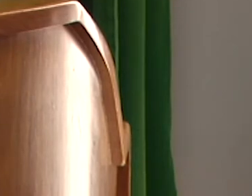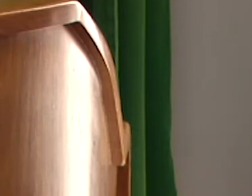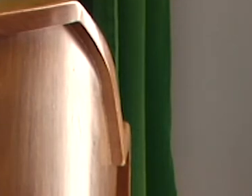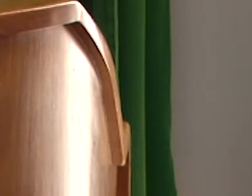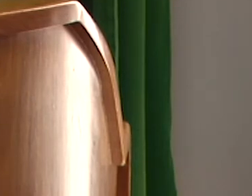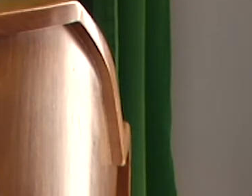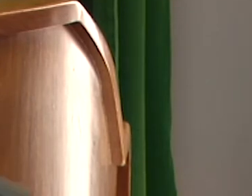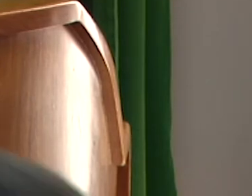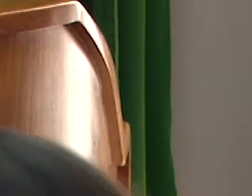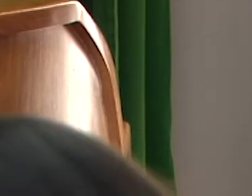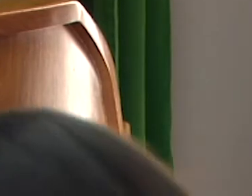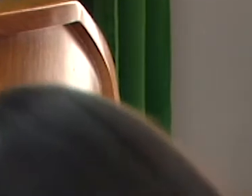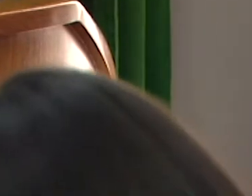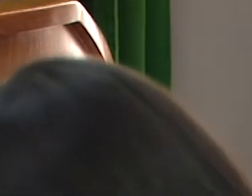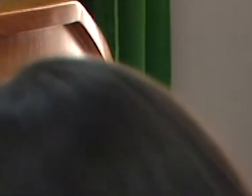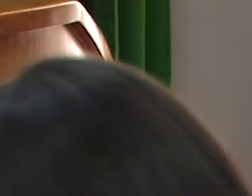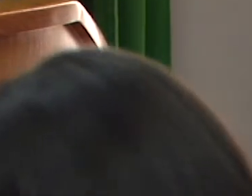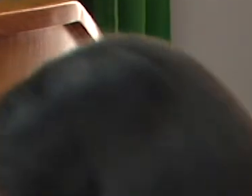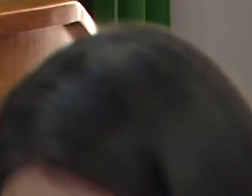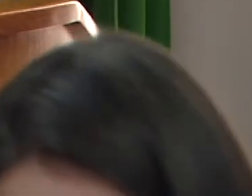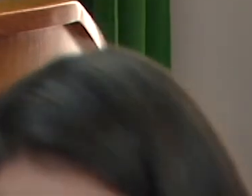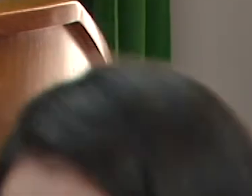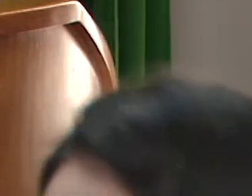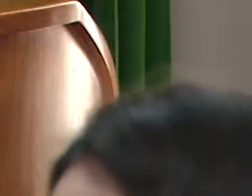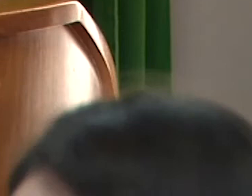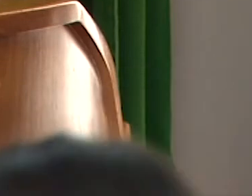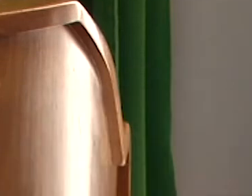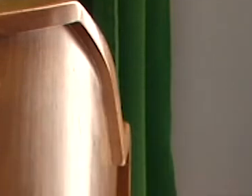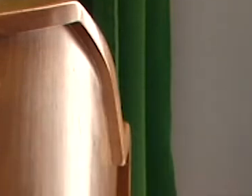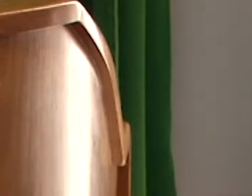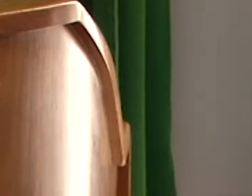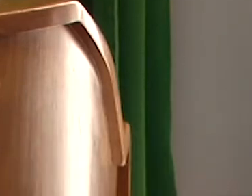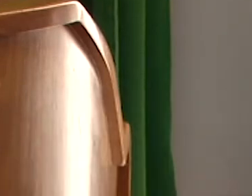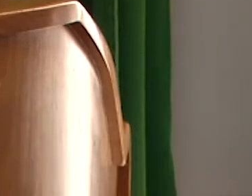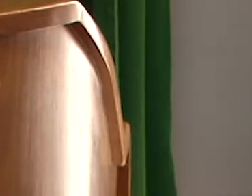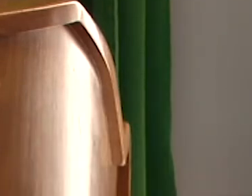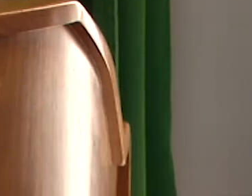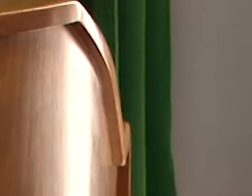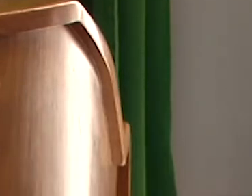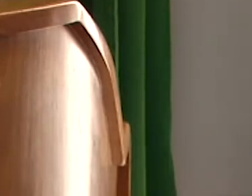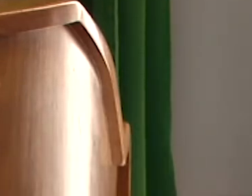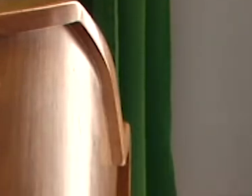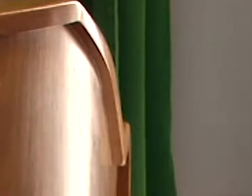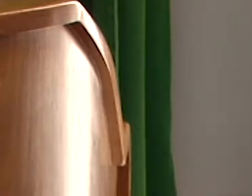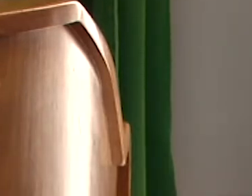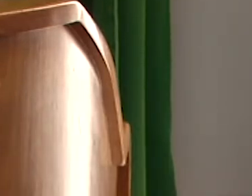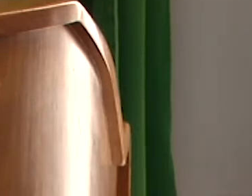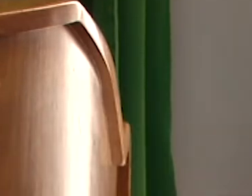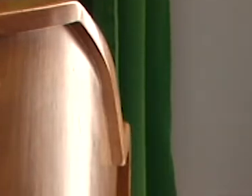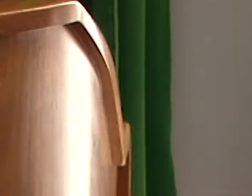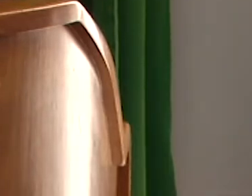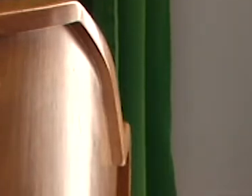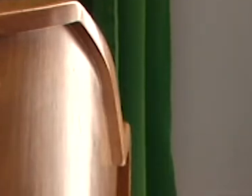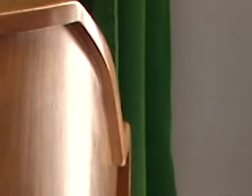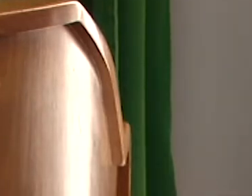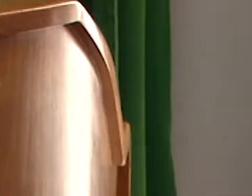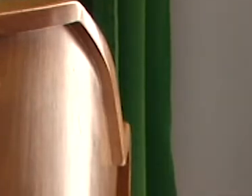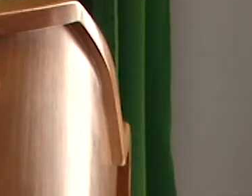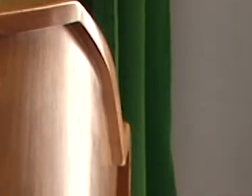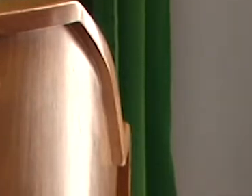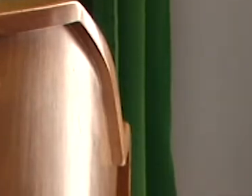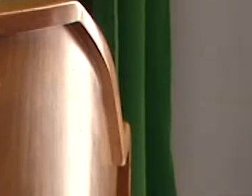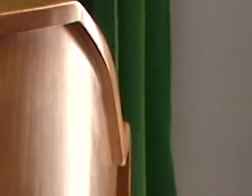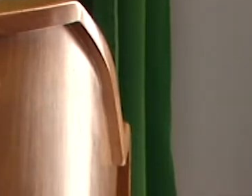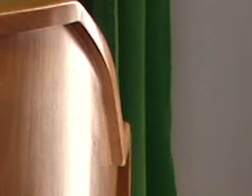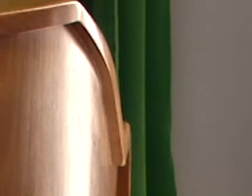fica 3 horas, 4 horas sentado para você ser atendido. E quero falar pessoalmente para essa enfermeira-chefe, para o diretor